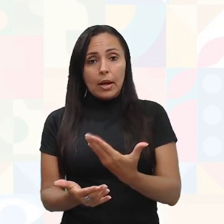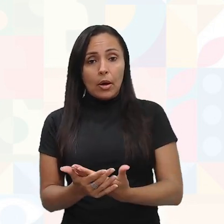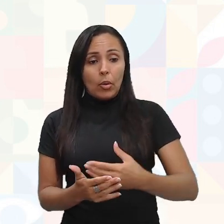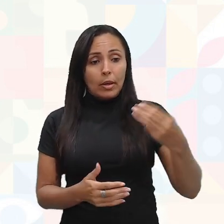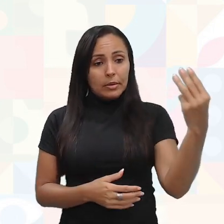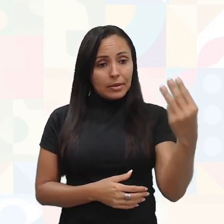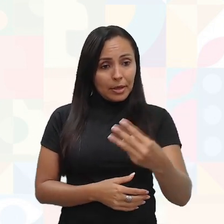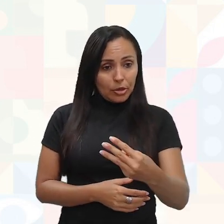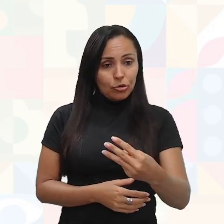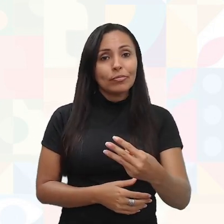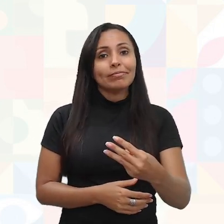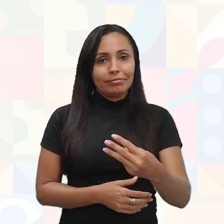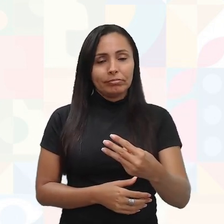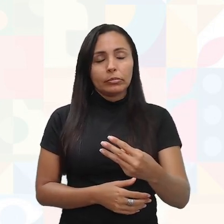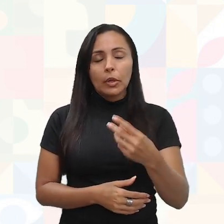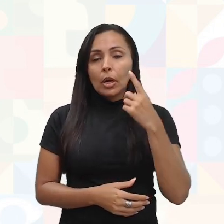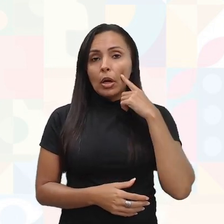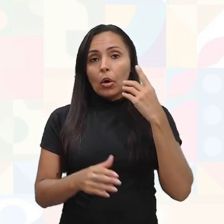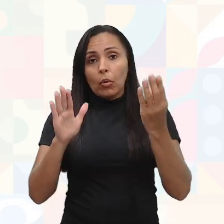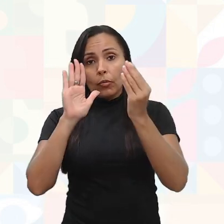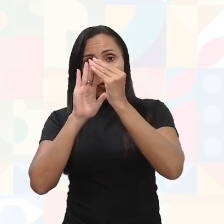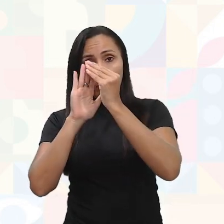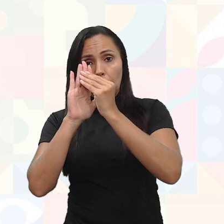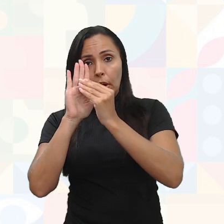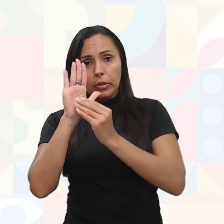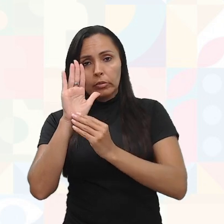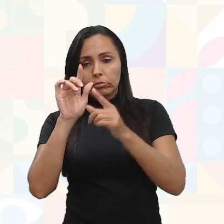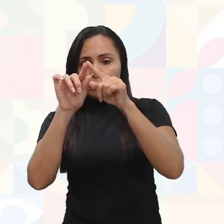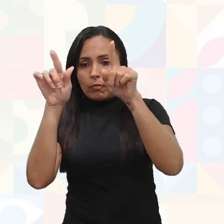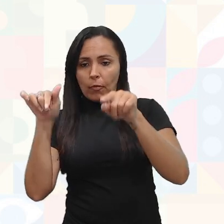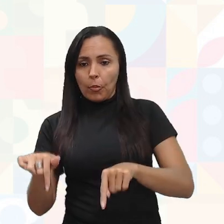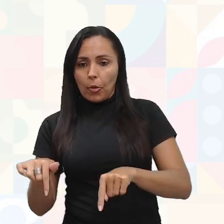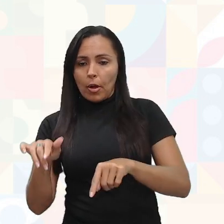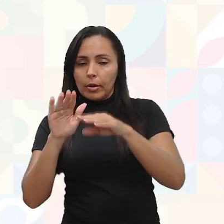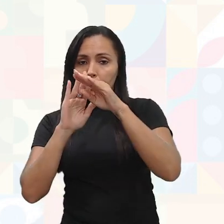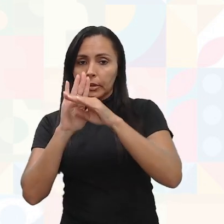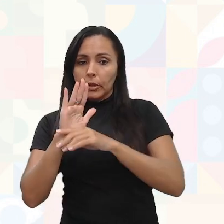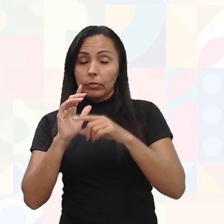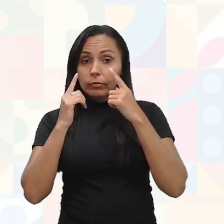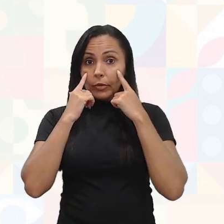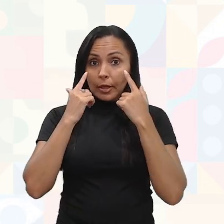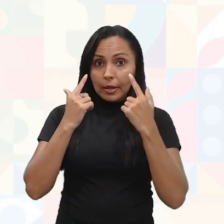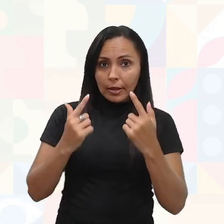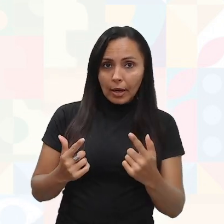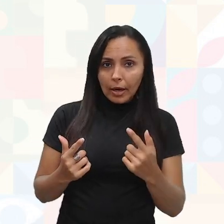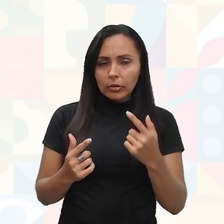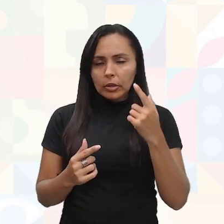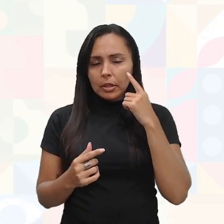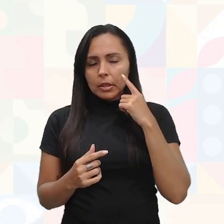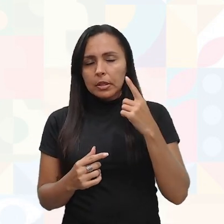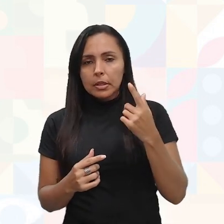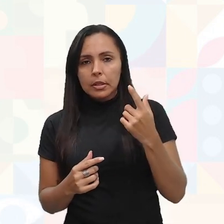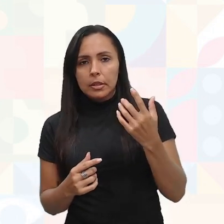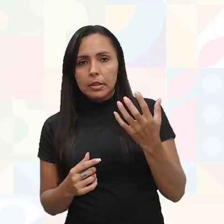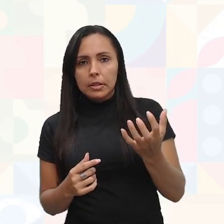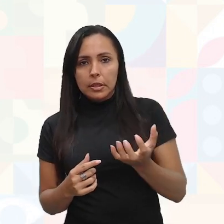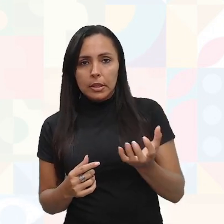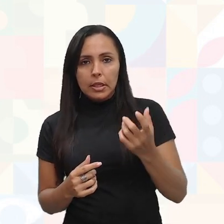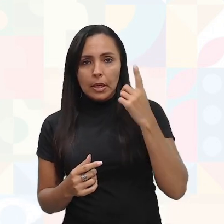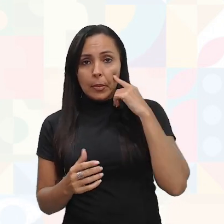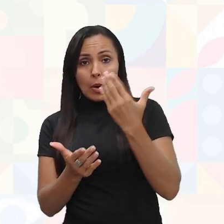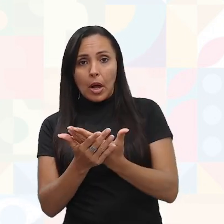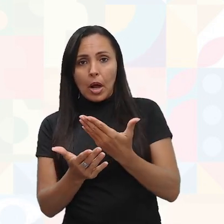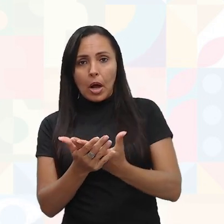3 o formulário, tá? Então, fique ligado, se precisar consultar a unidade